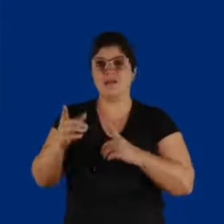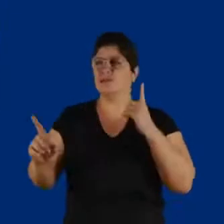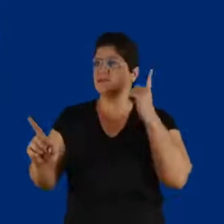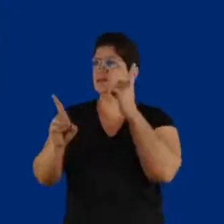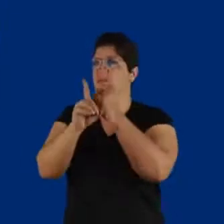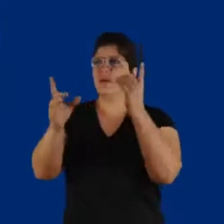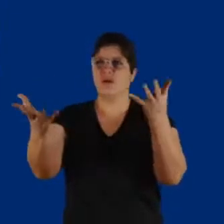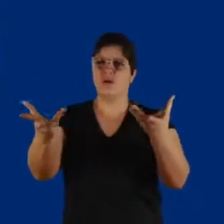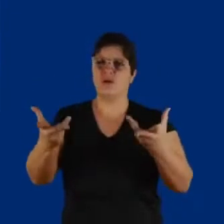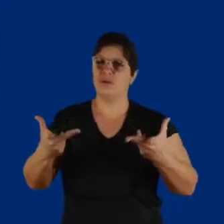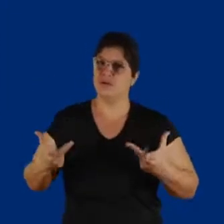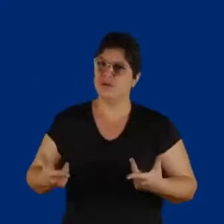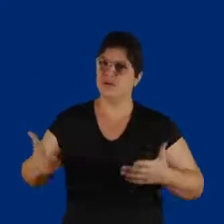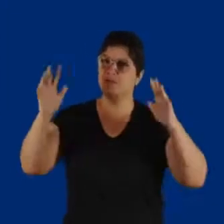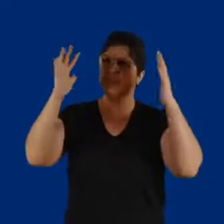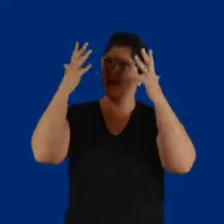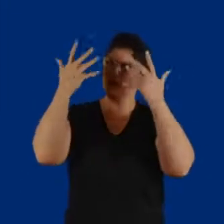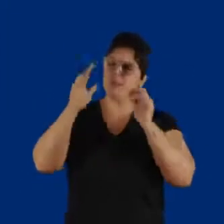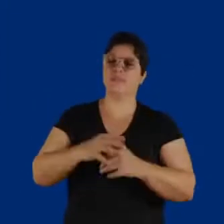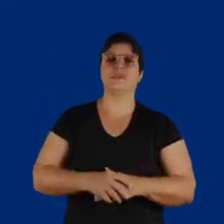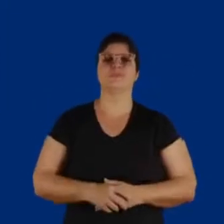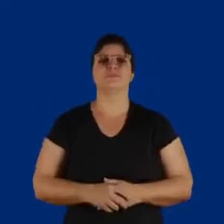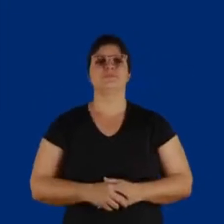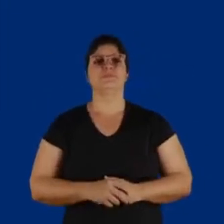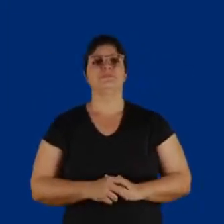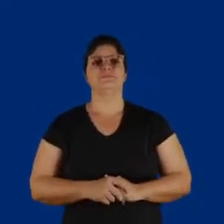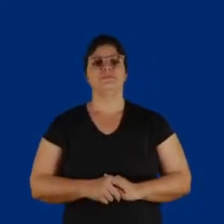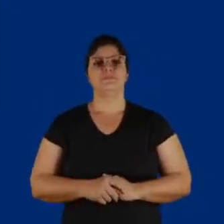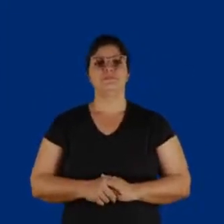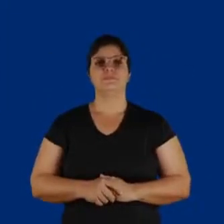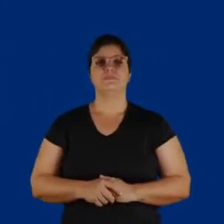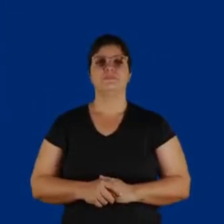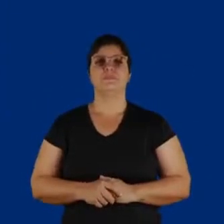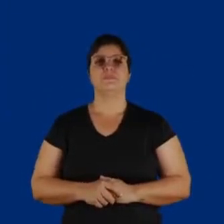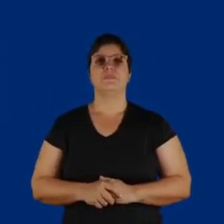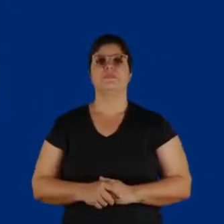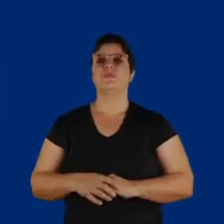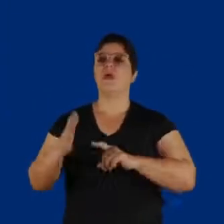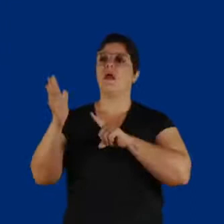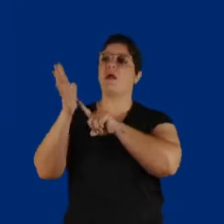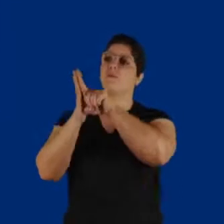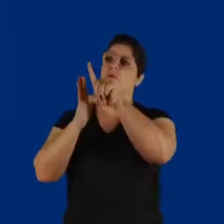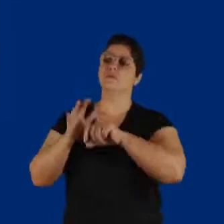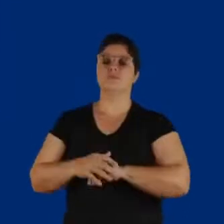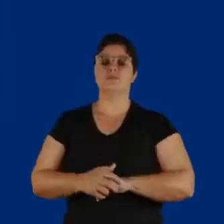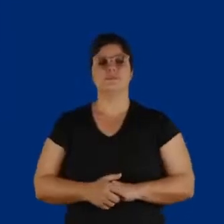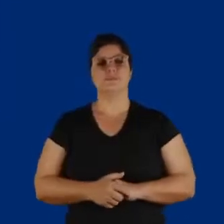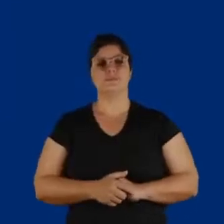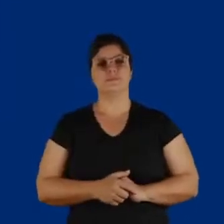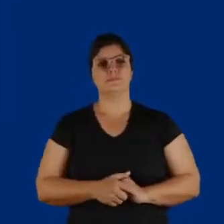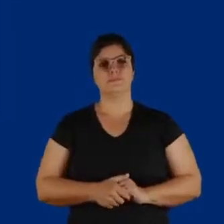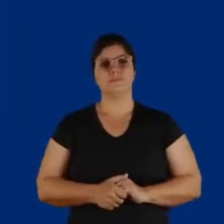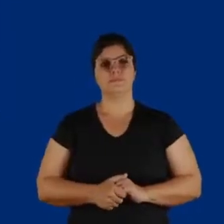a parabenização a vocês. E temos mais uma pergunta.